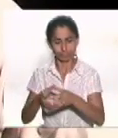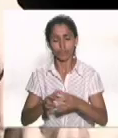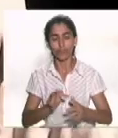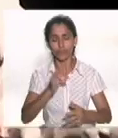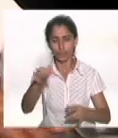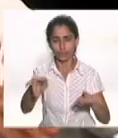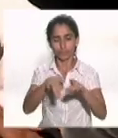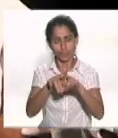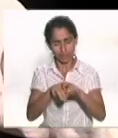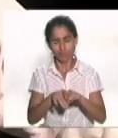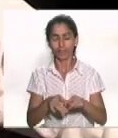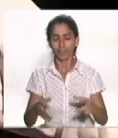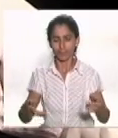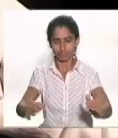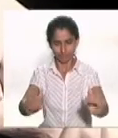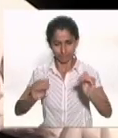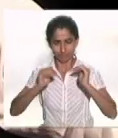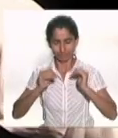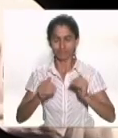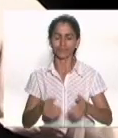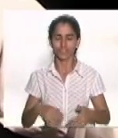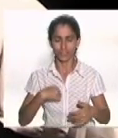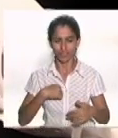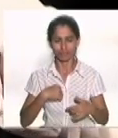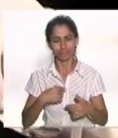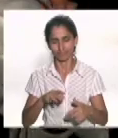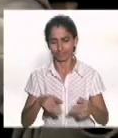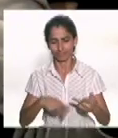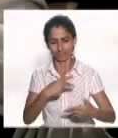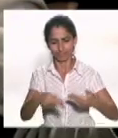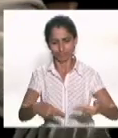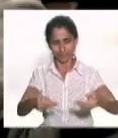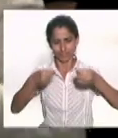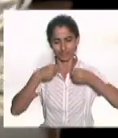vir ainda, que garotinho. E estamos aí. Então.